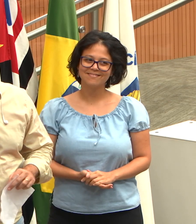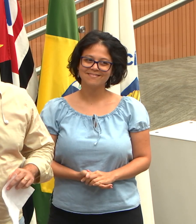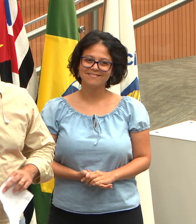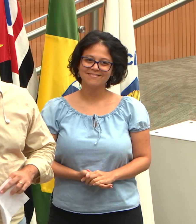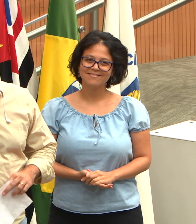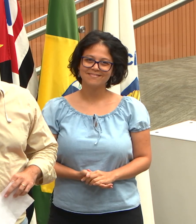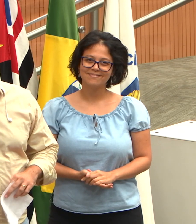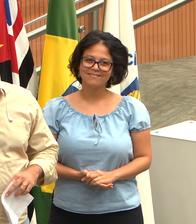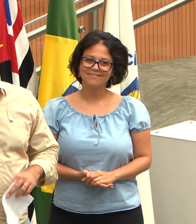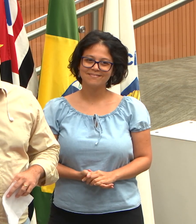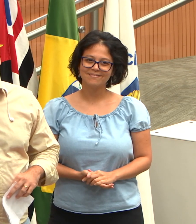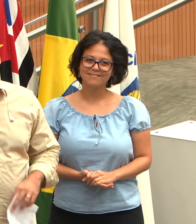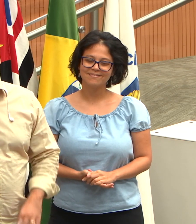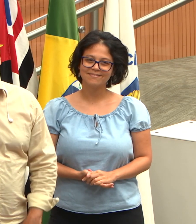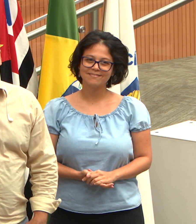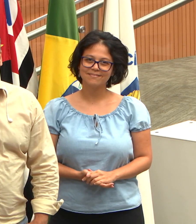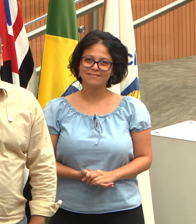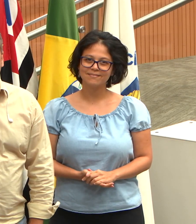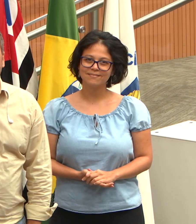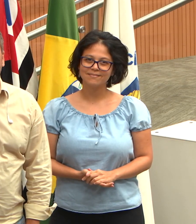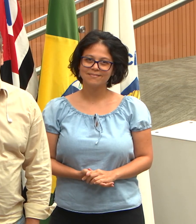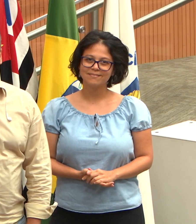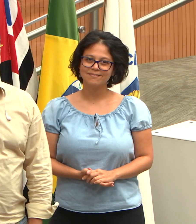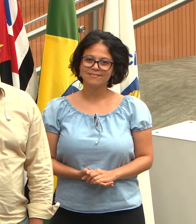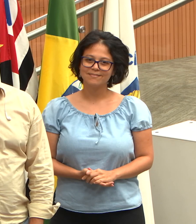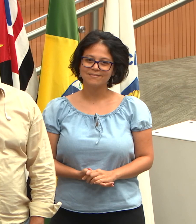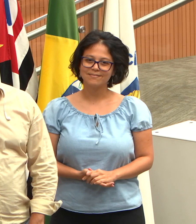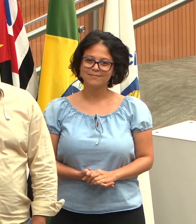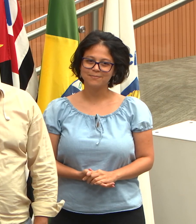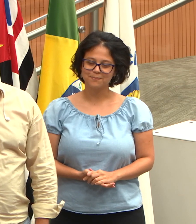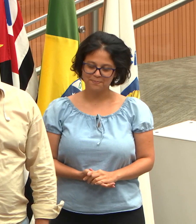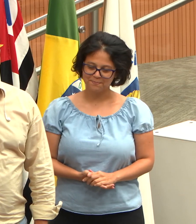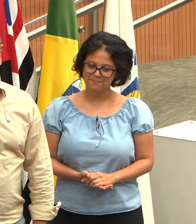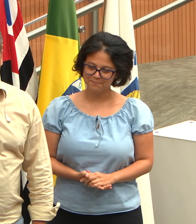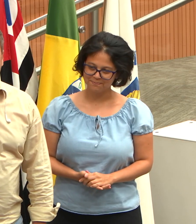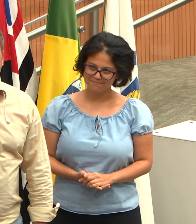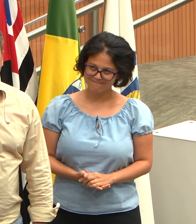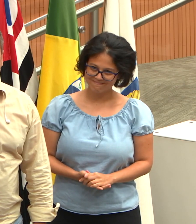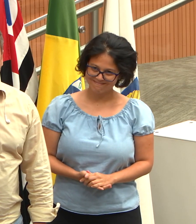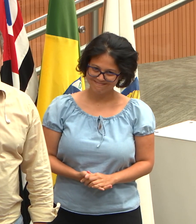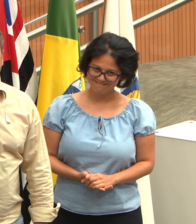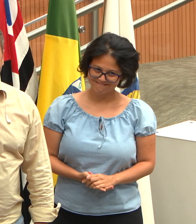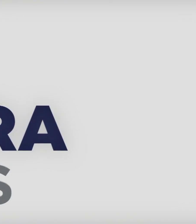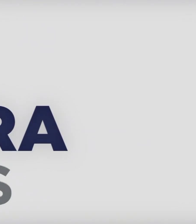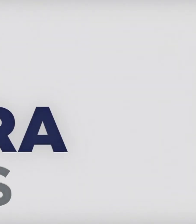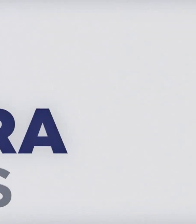segue com a programação normal aqui na TV Câmara Campinas. Muito obrigado pela audiência.